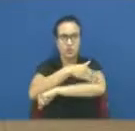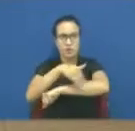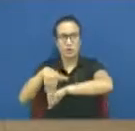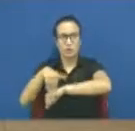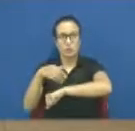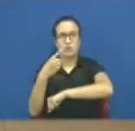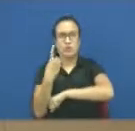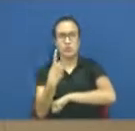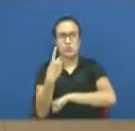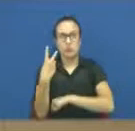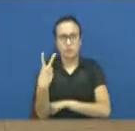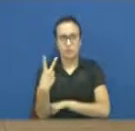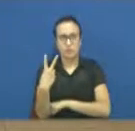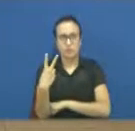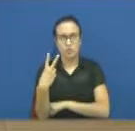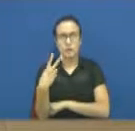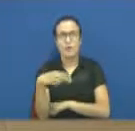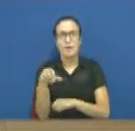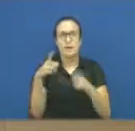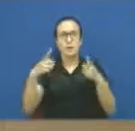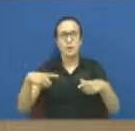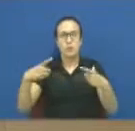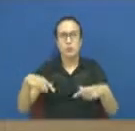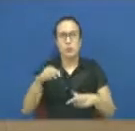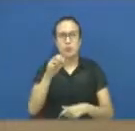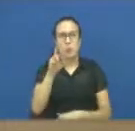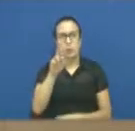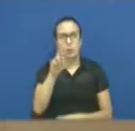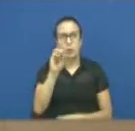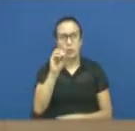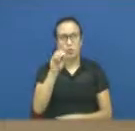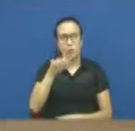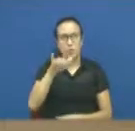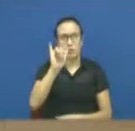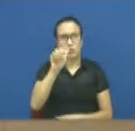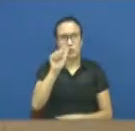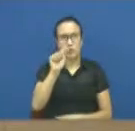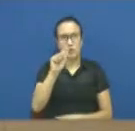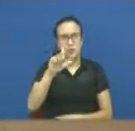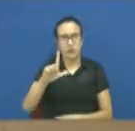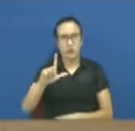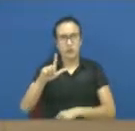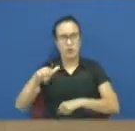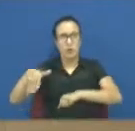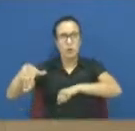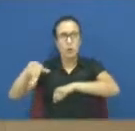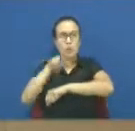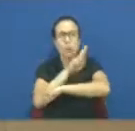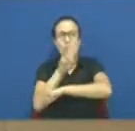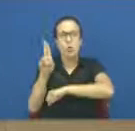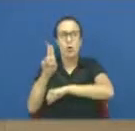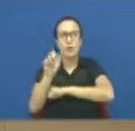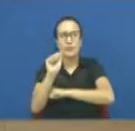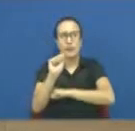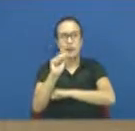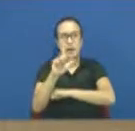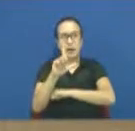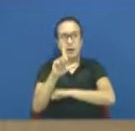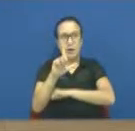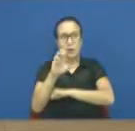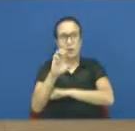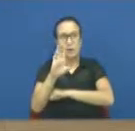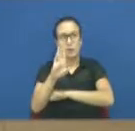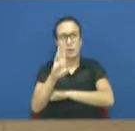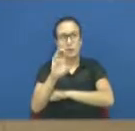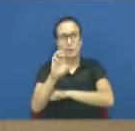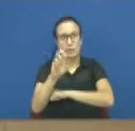perpetua o nome de Alberto Faustino à Rua 12, localizada no residencial Royal Palm, município de Limeira.